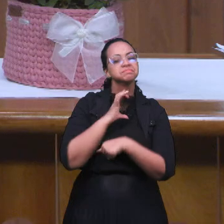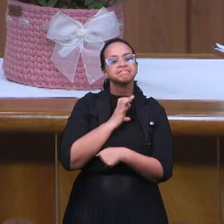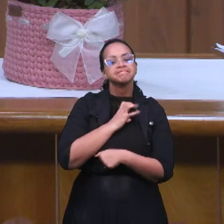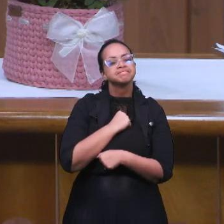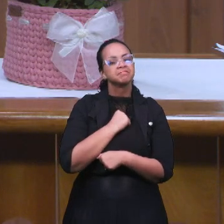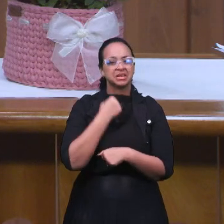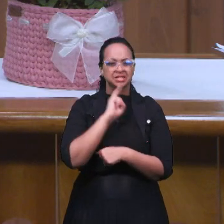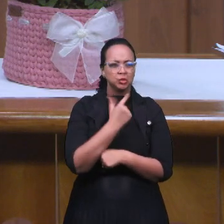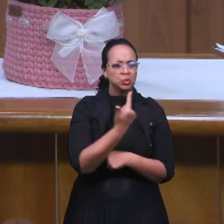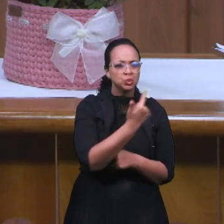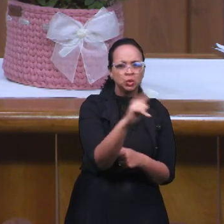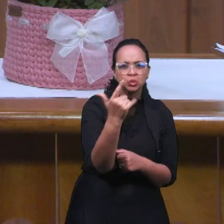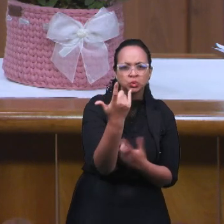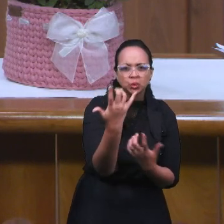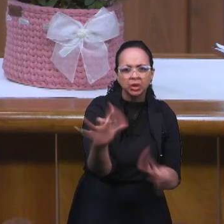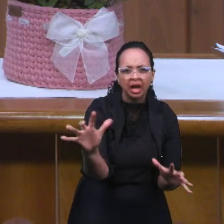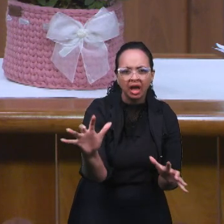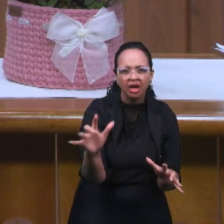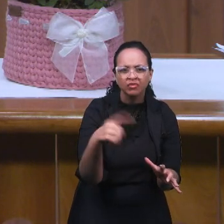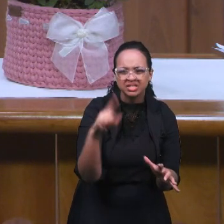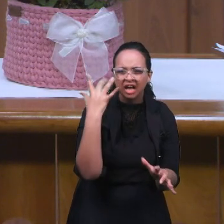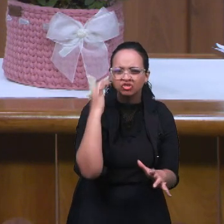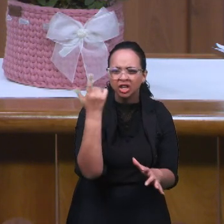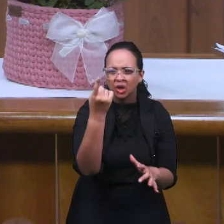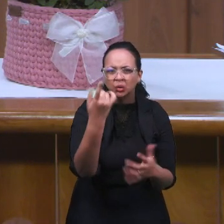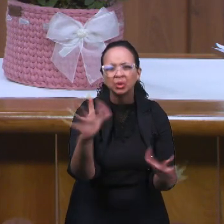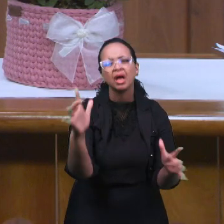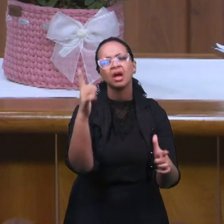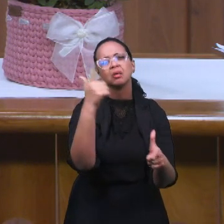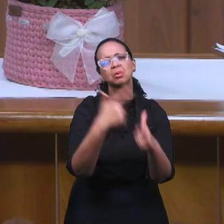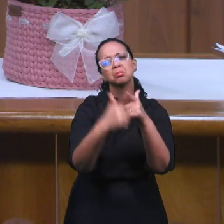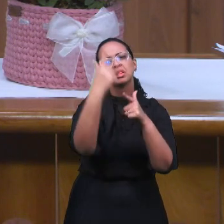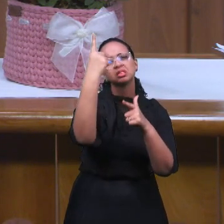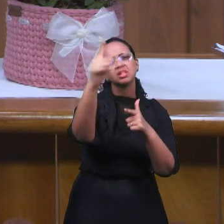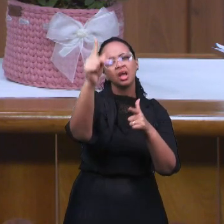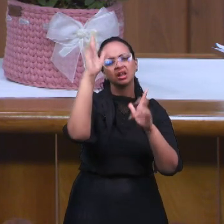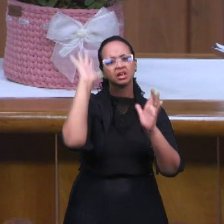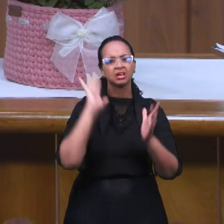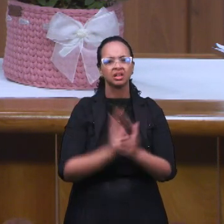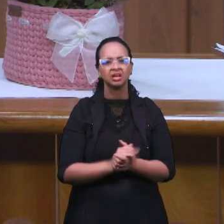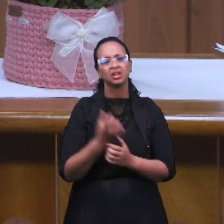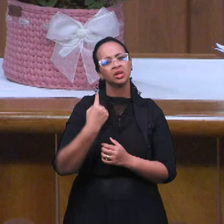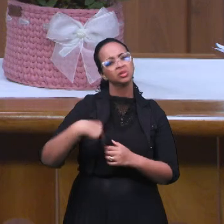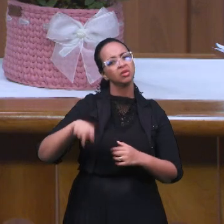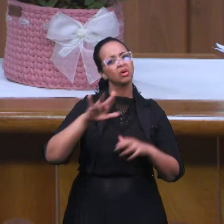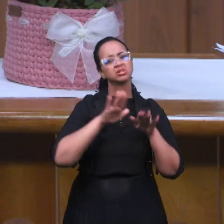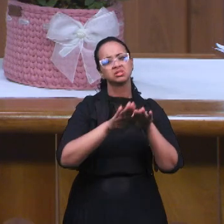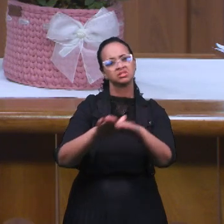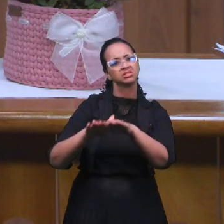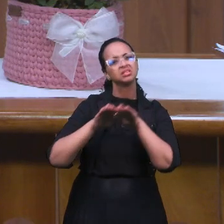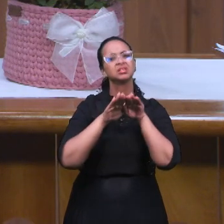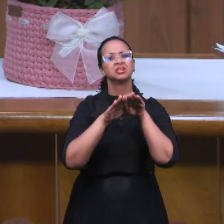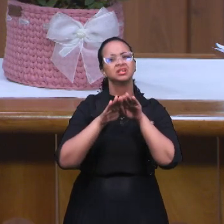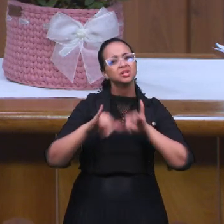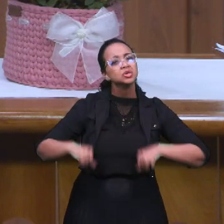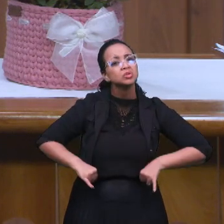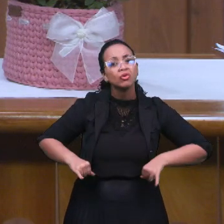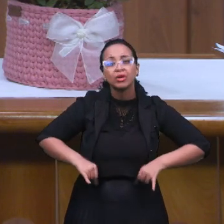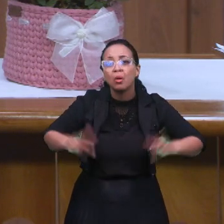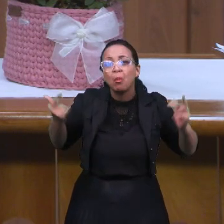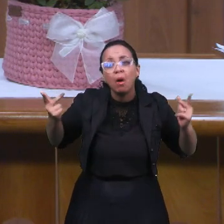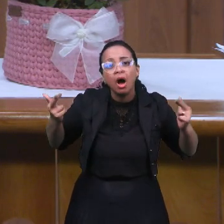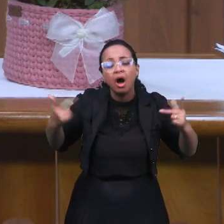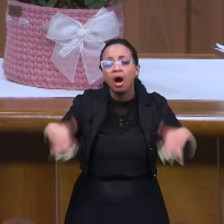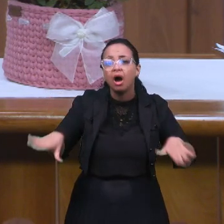não querem, você acha que alguém não quer, é problema deles. Nós somos irmãos, temos que sofrer as mesmas